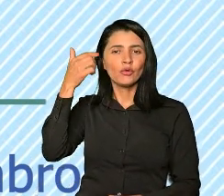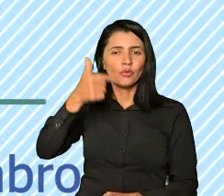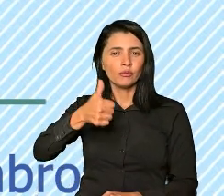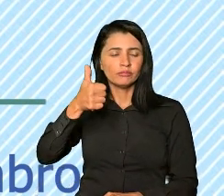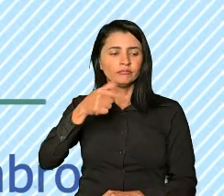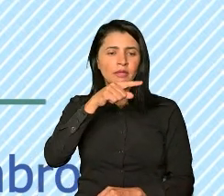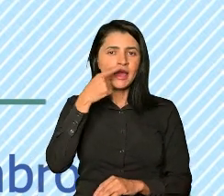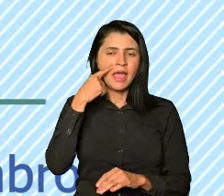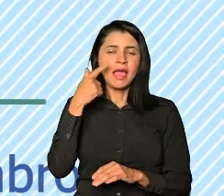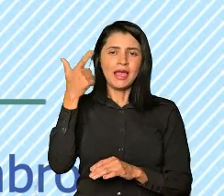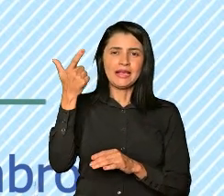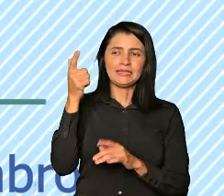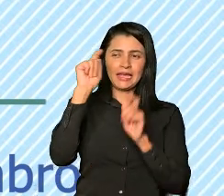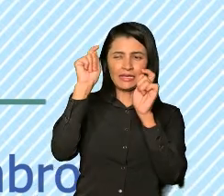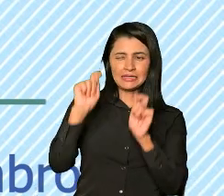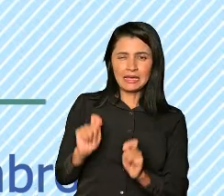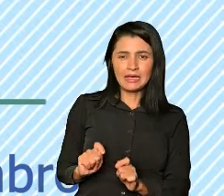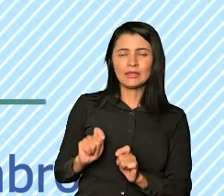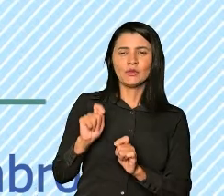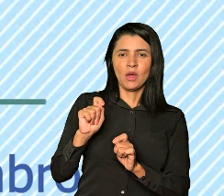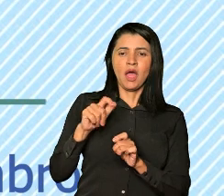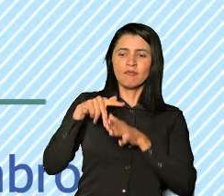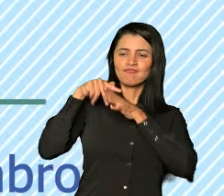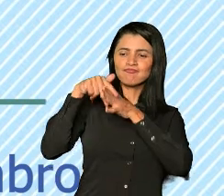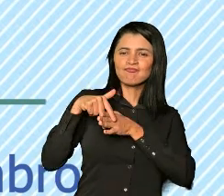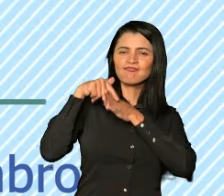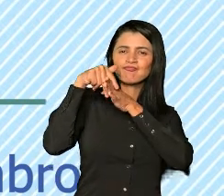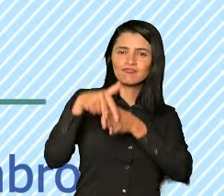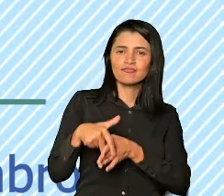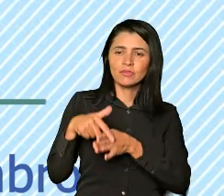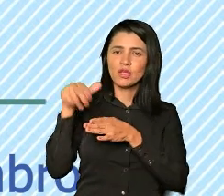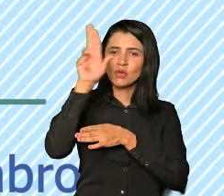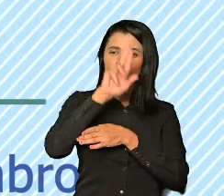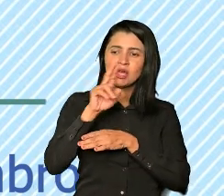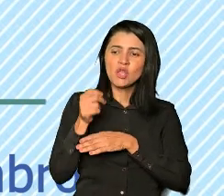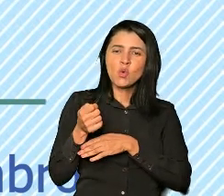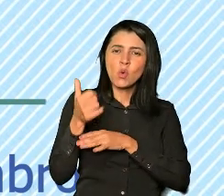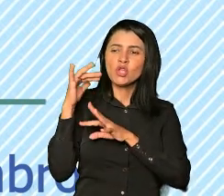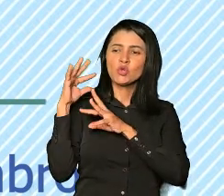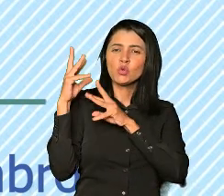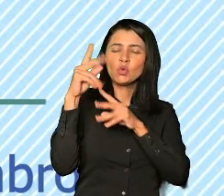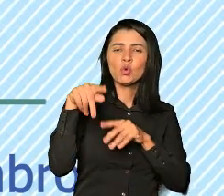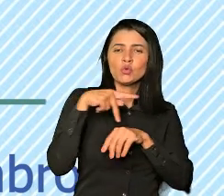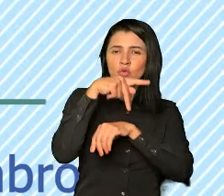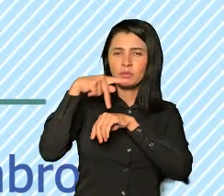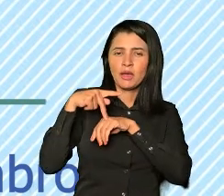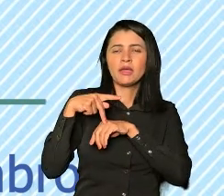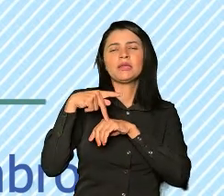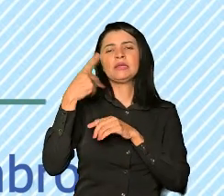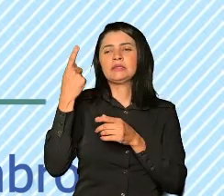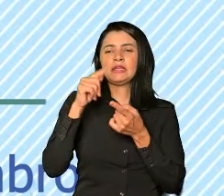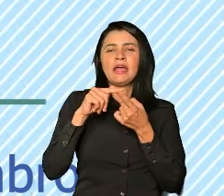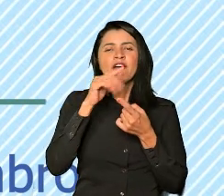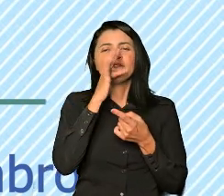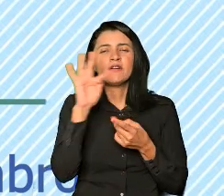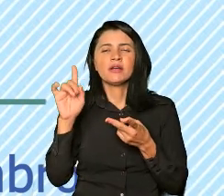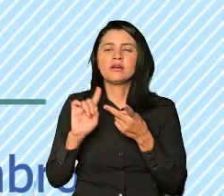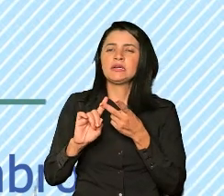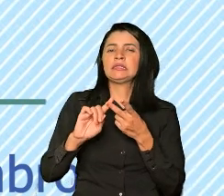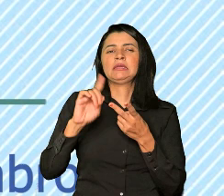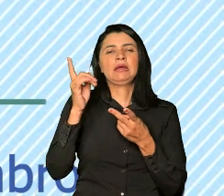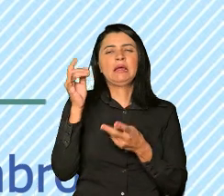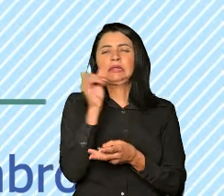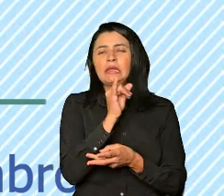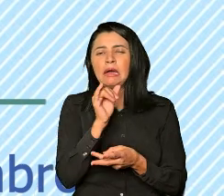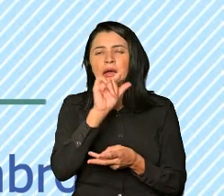que a estátua equestre ela é usada na escultura pública de quase todos os países ocidentais. Na França, na Itália, você